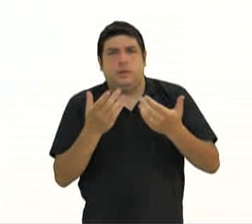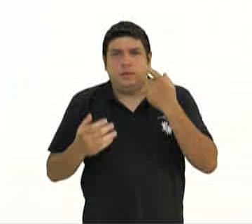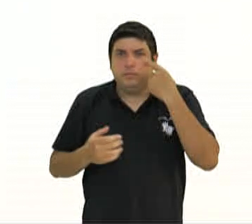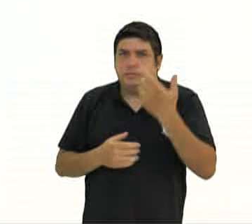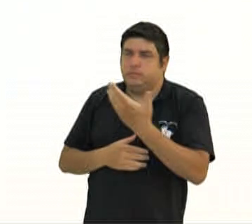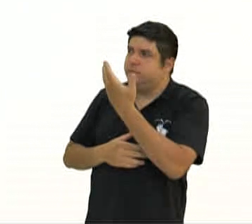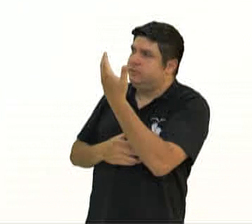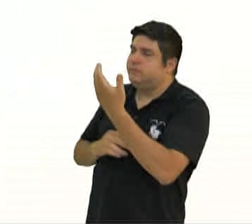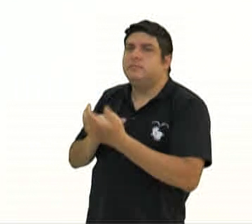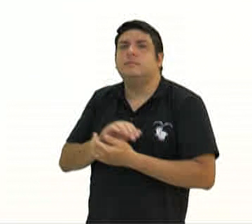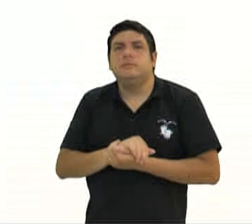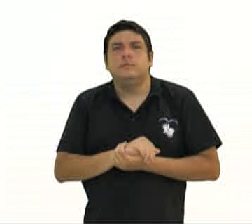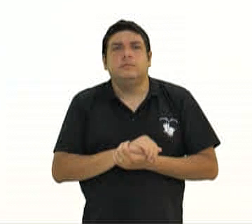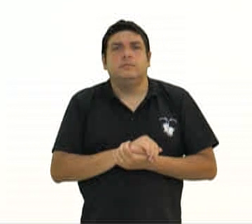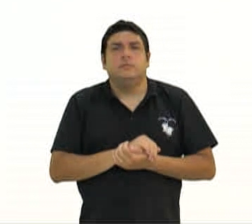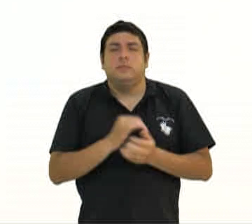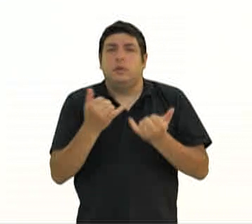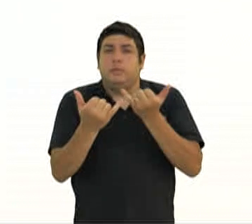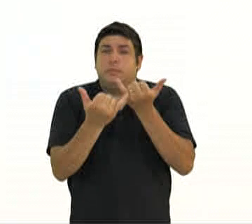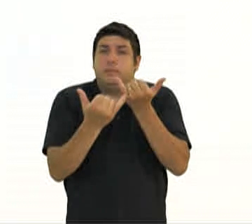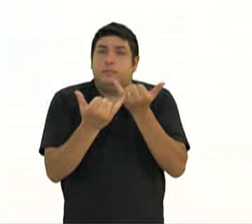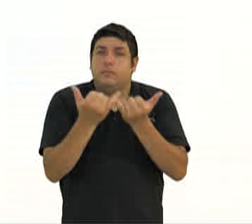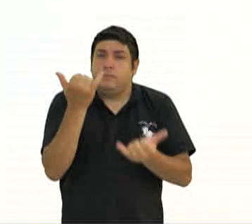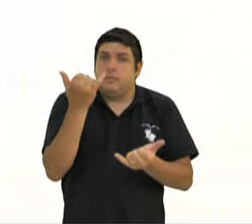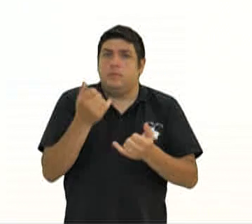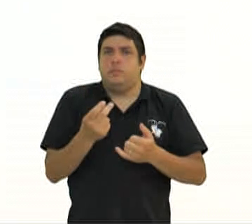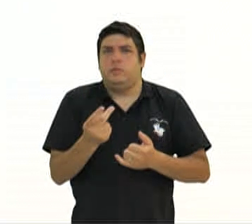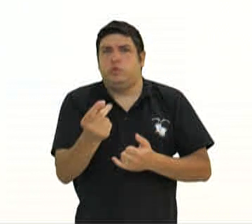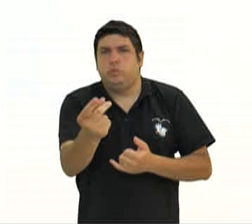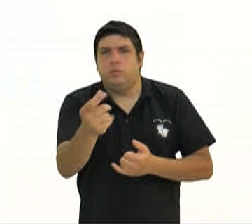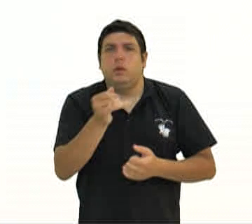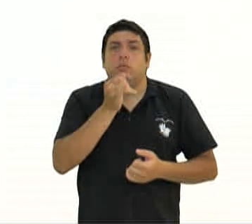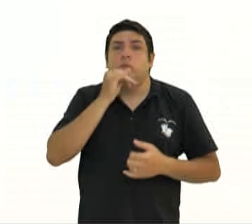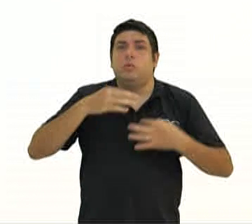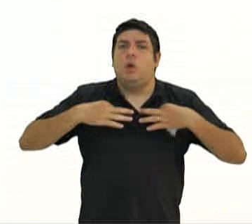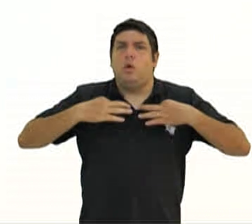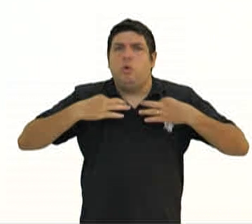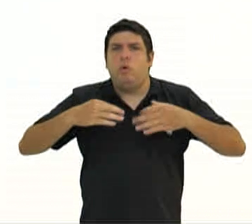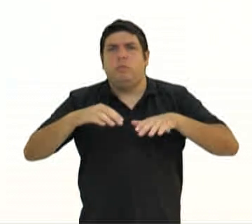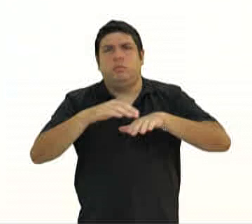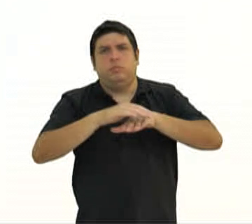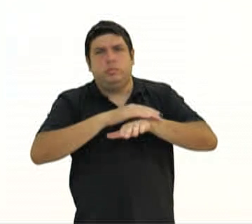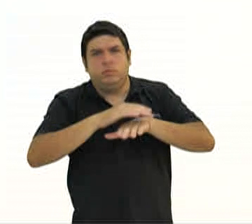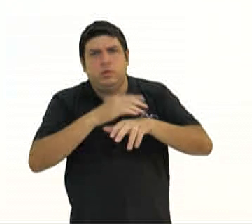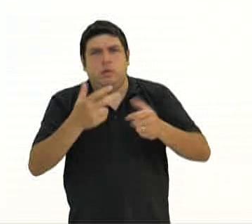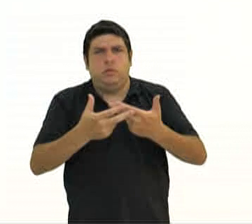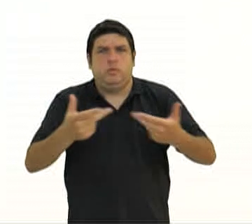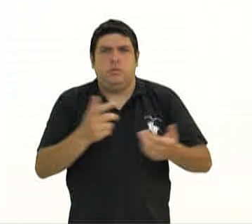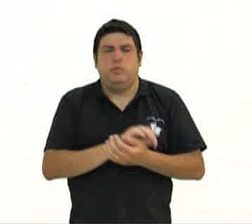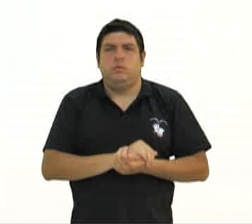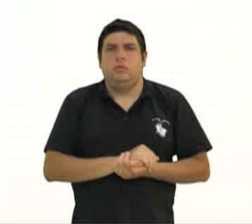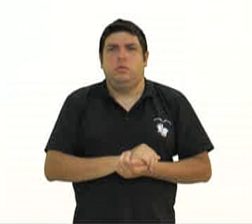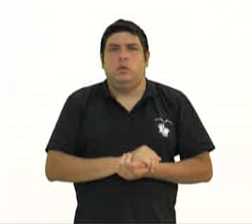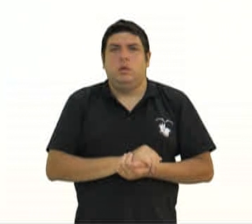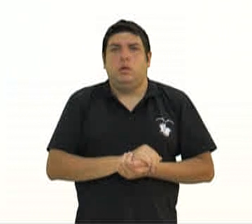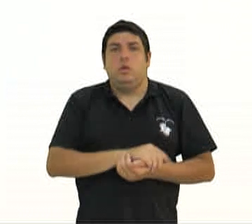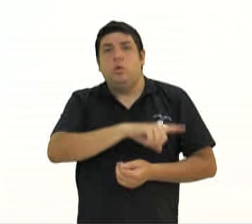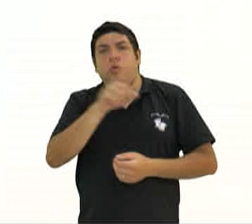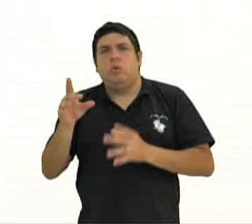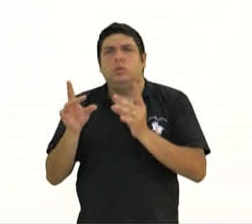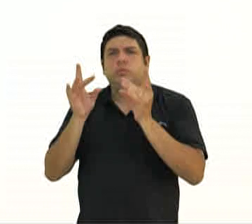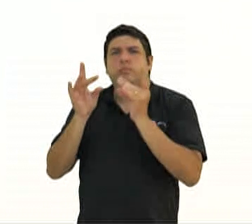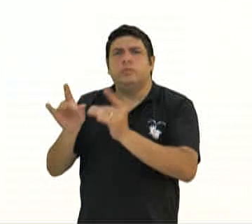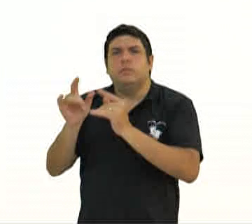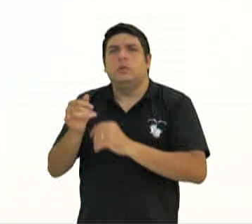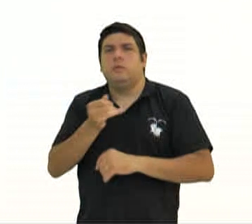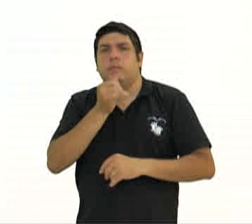os semiduráveis ali como roupas e calçados, e os não duráveis, como alimentos, cosméticos, remédios. Então,